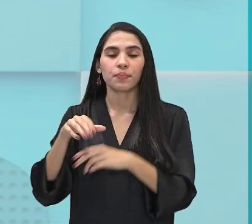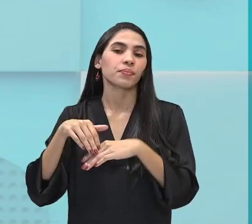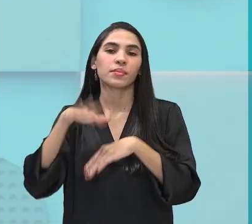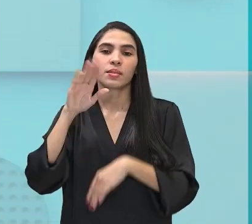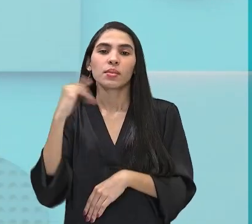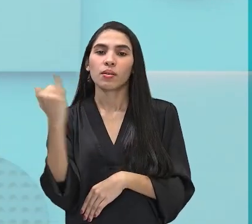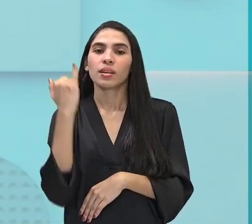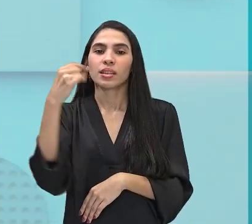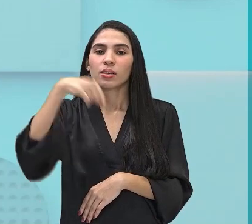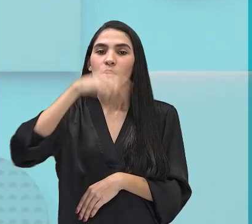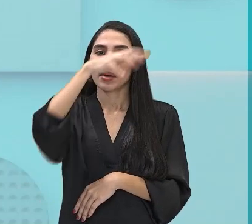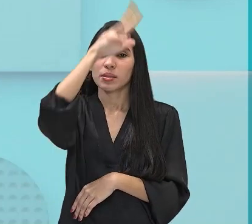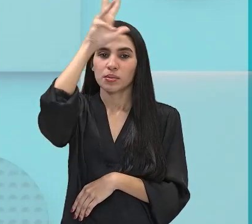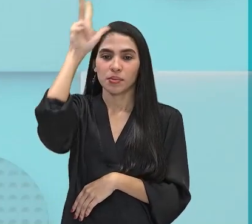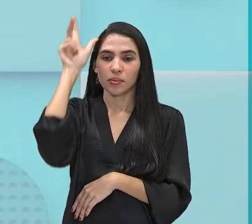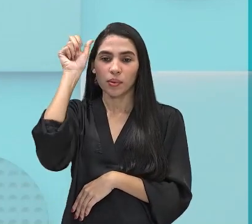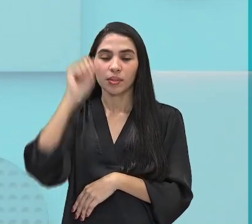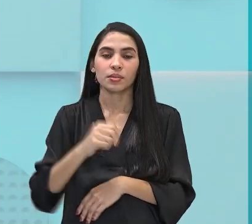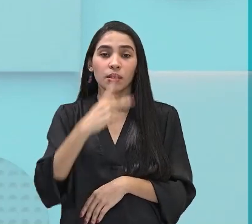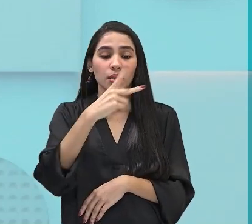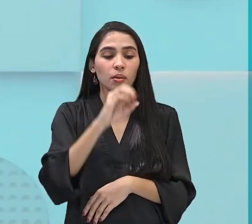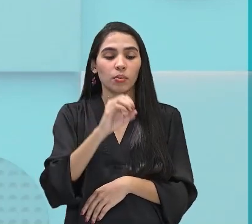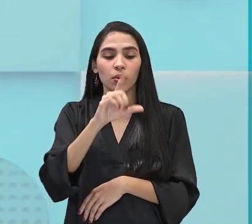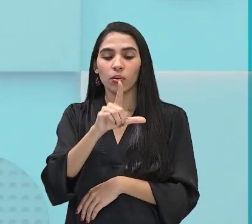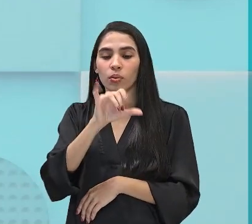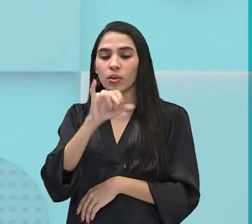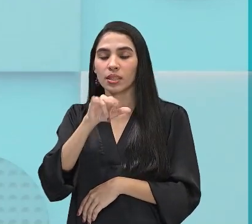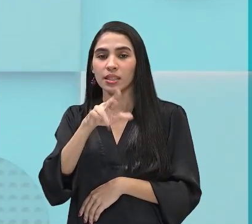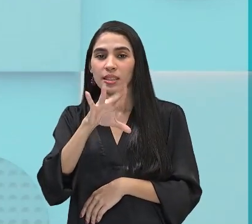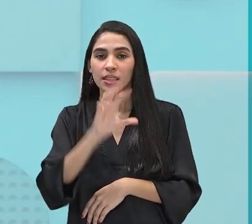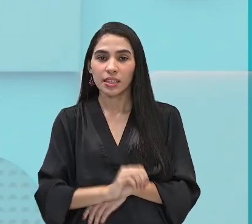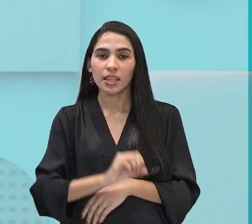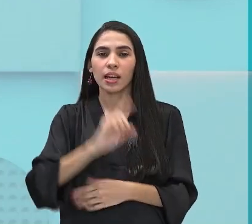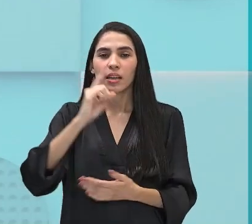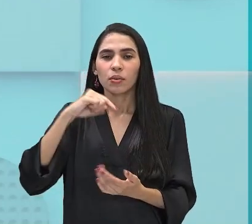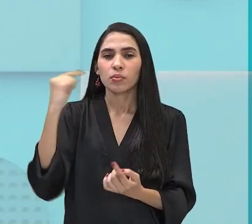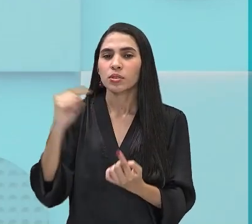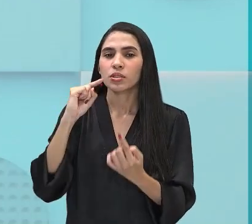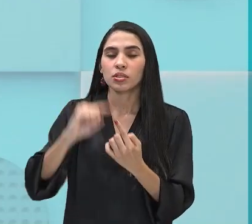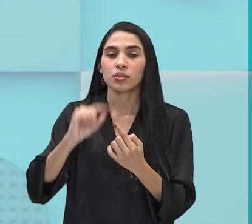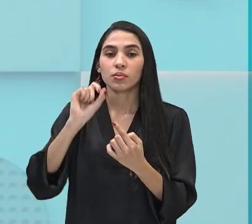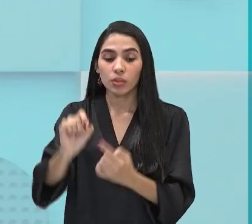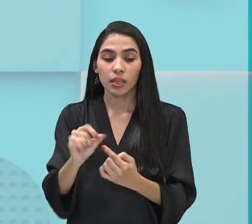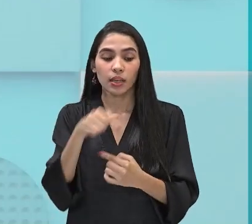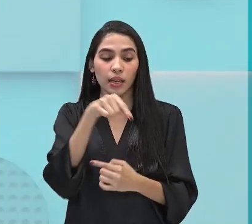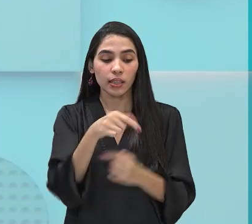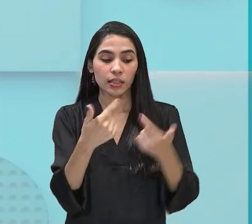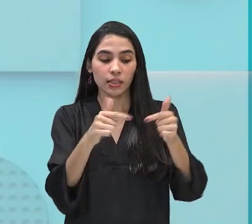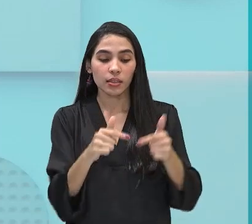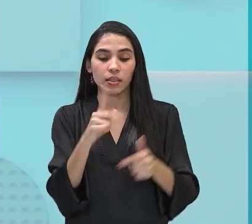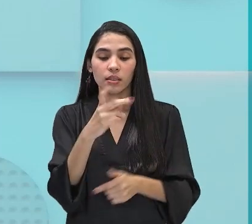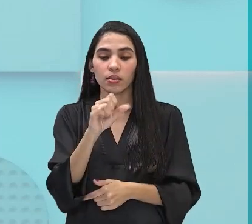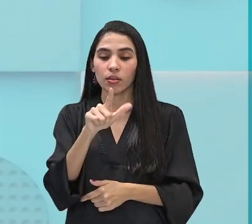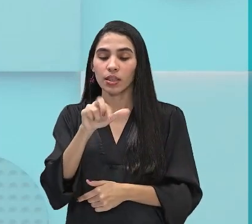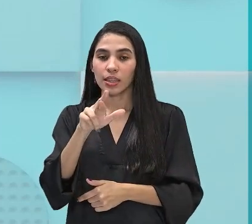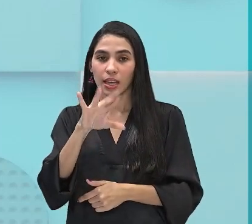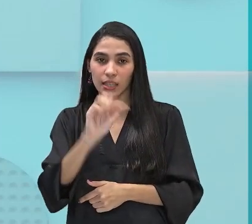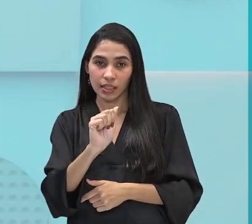ao Amazonas. Apolinária foi designada para trabalhar na recém-instalada Olaria